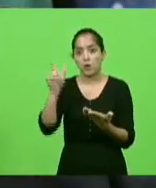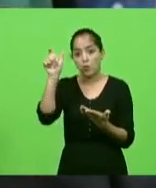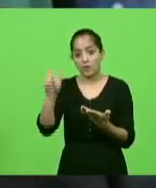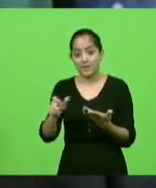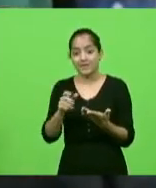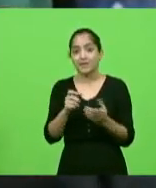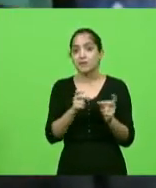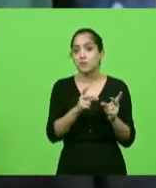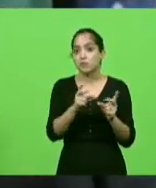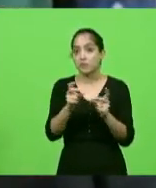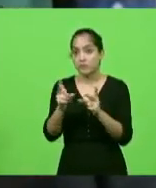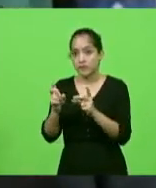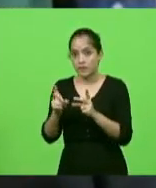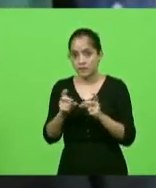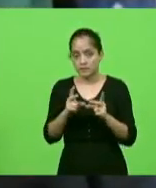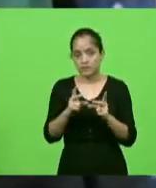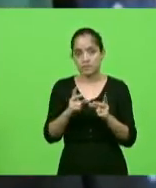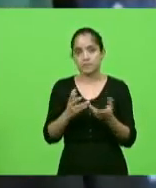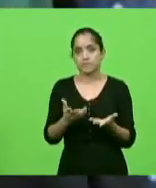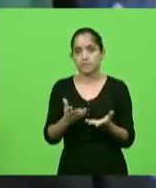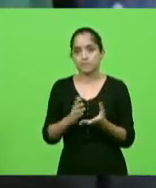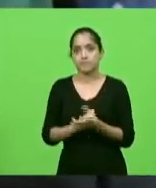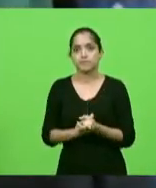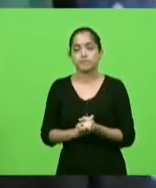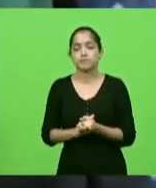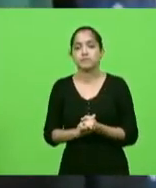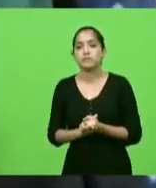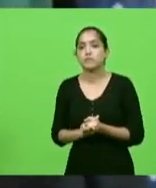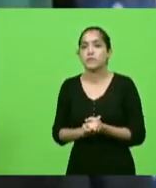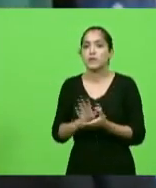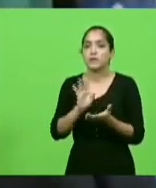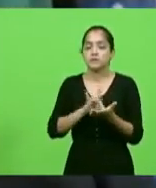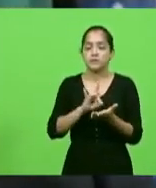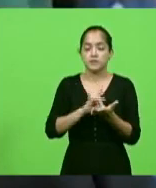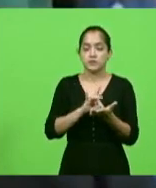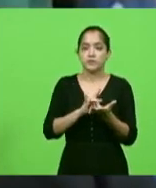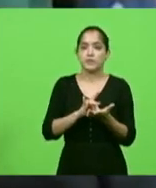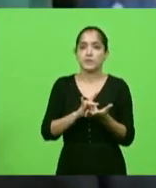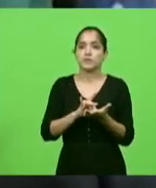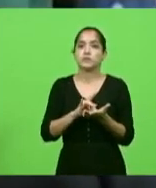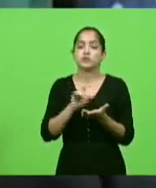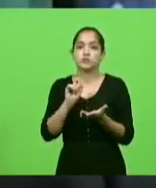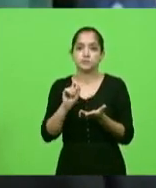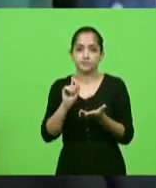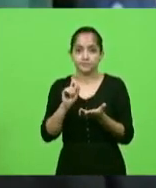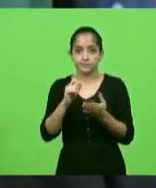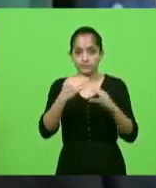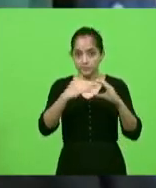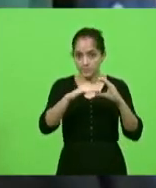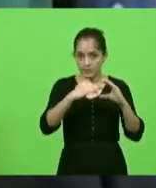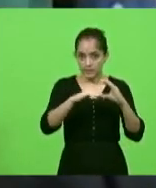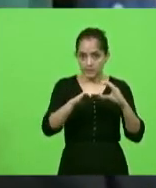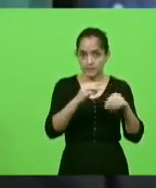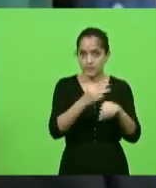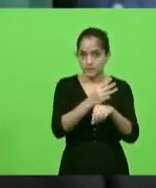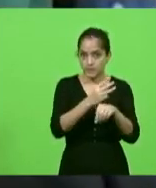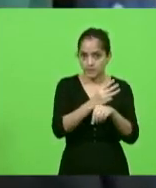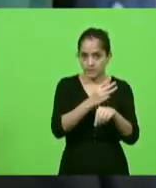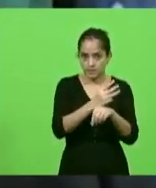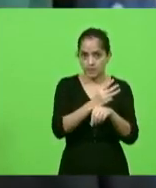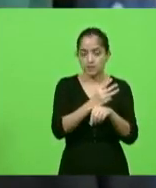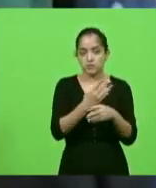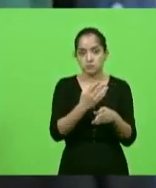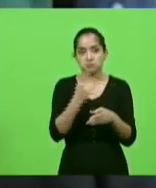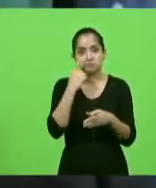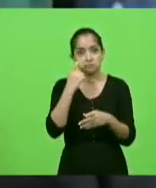querendo vender a imagem e outro fechar esse ativamente sabe meio efetivamente estais cansados é